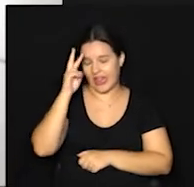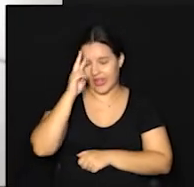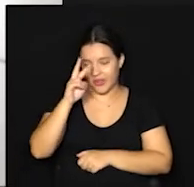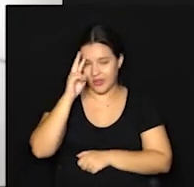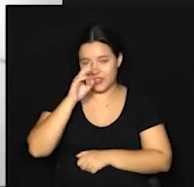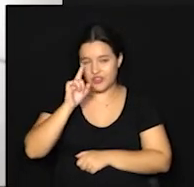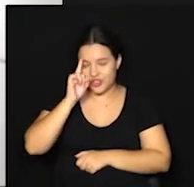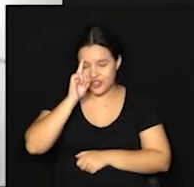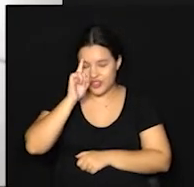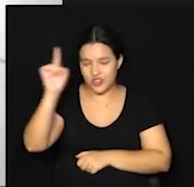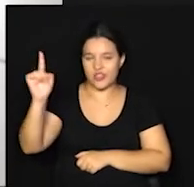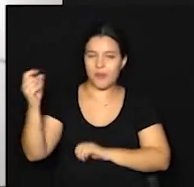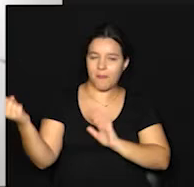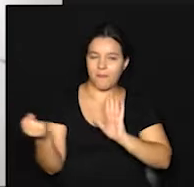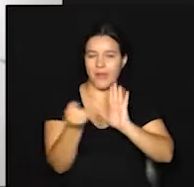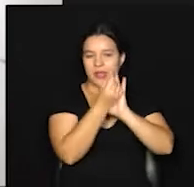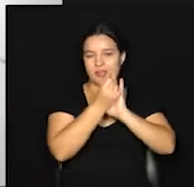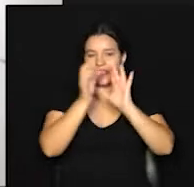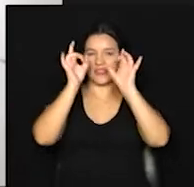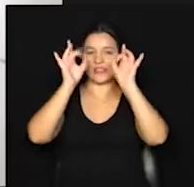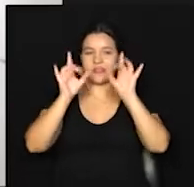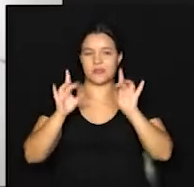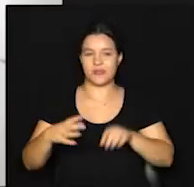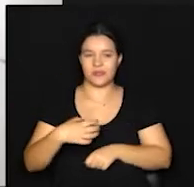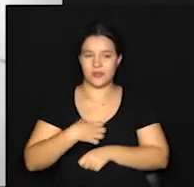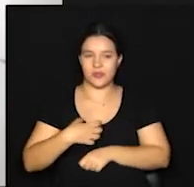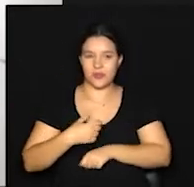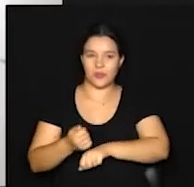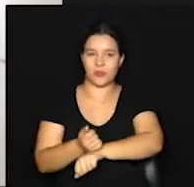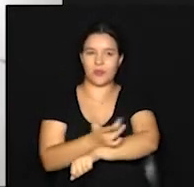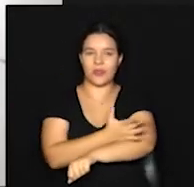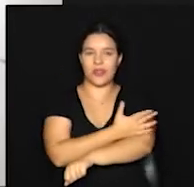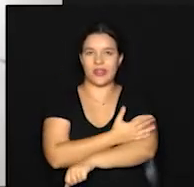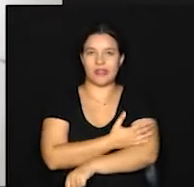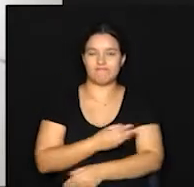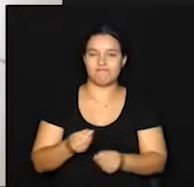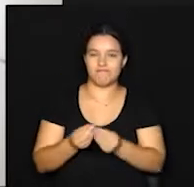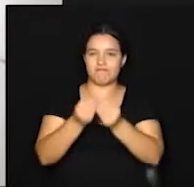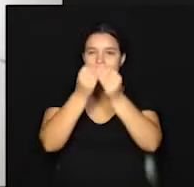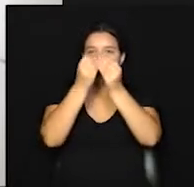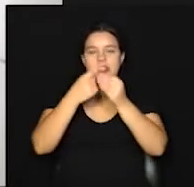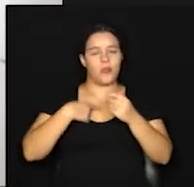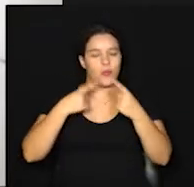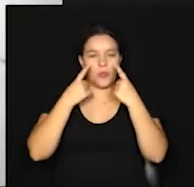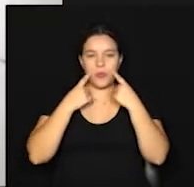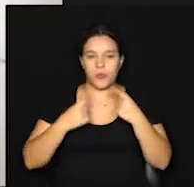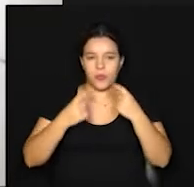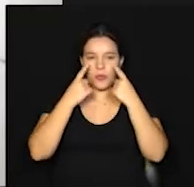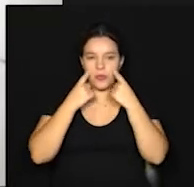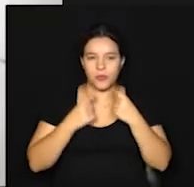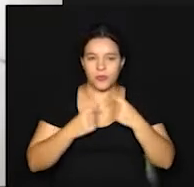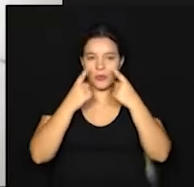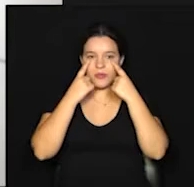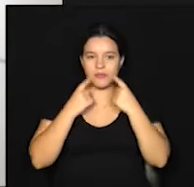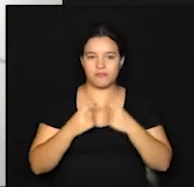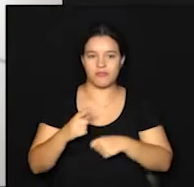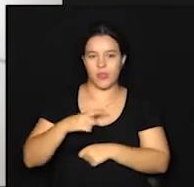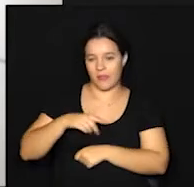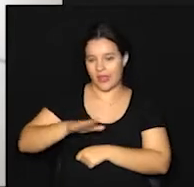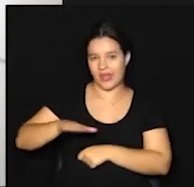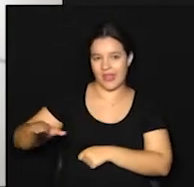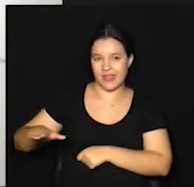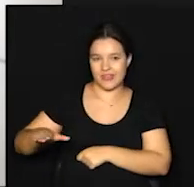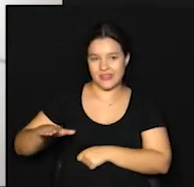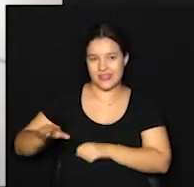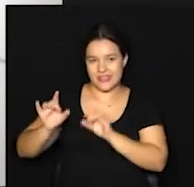um dia muito especial e muito emotivo, porque eu chorei a homilia inteira. Casualmente ele tinha uma criança especial do